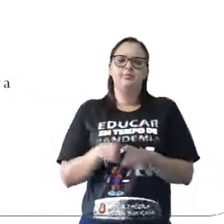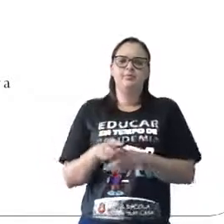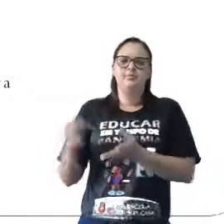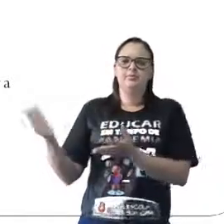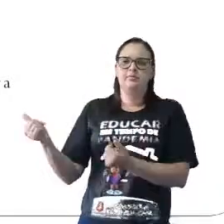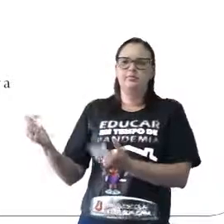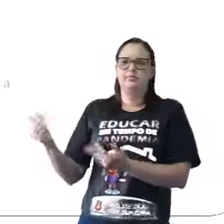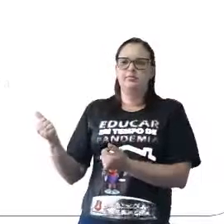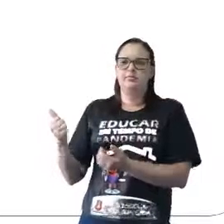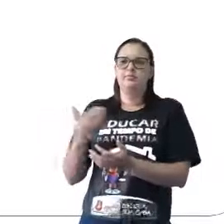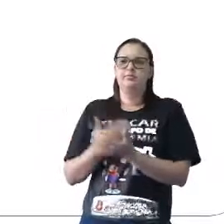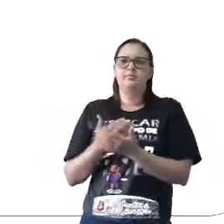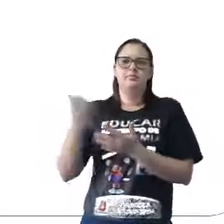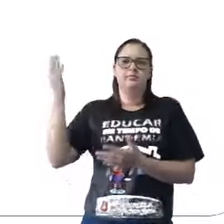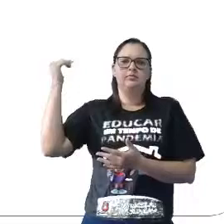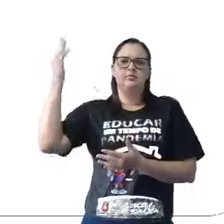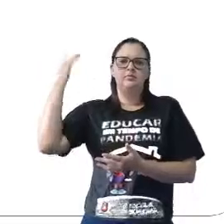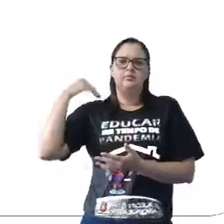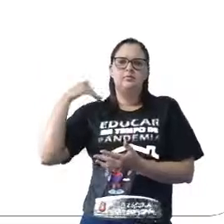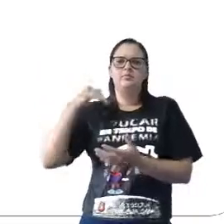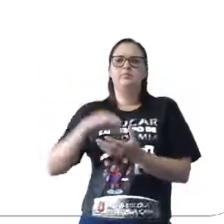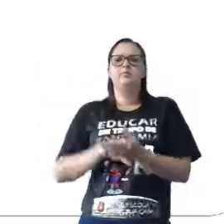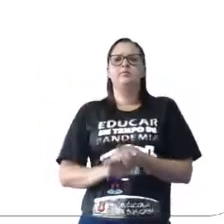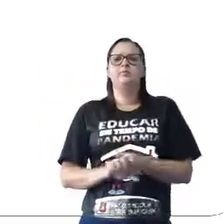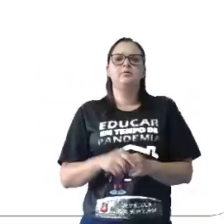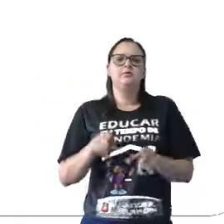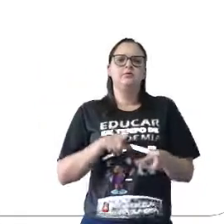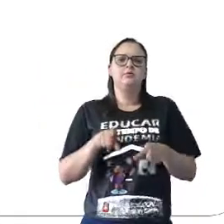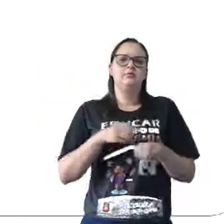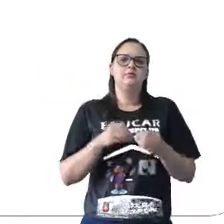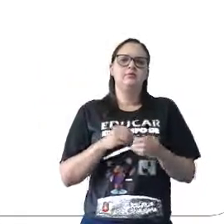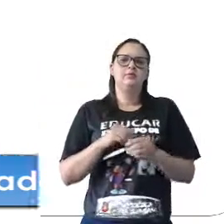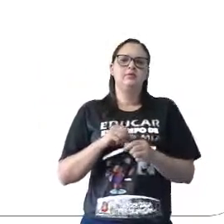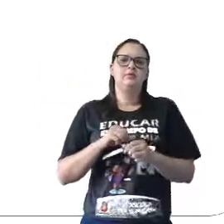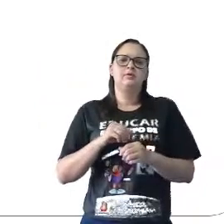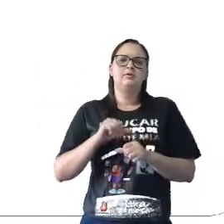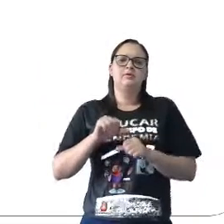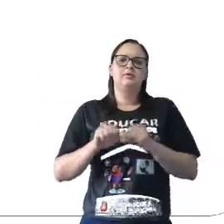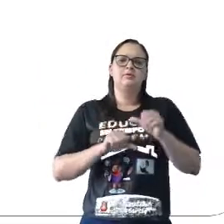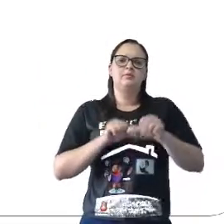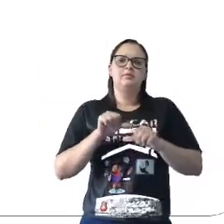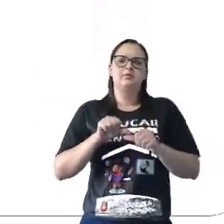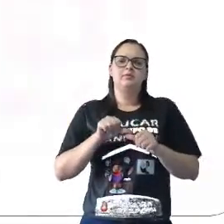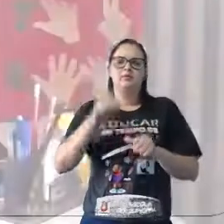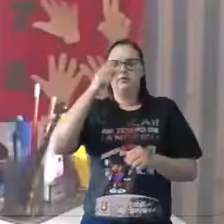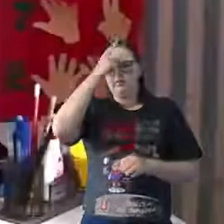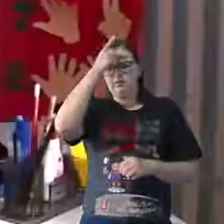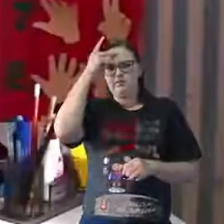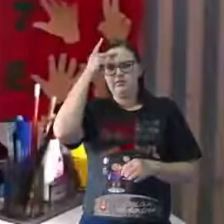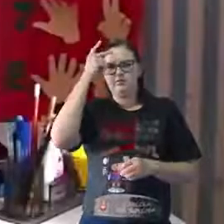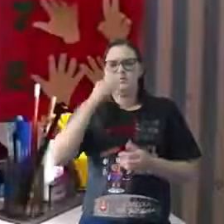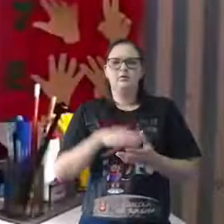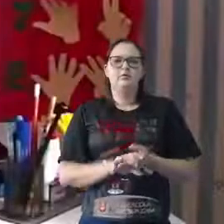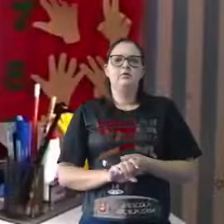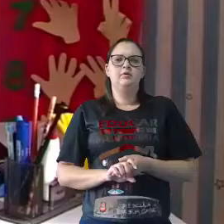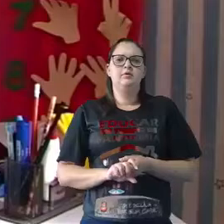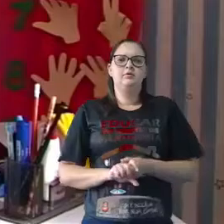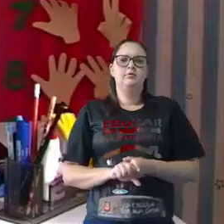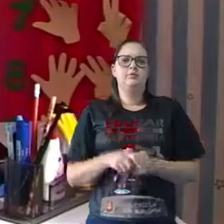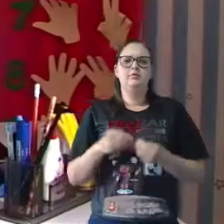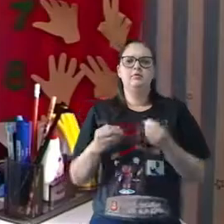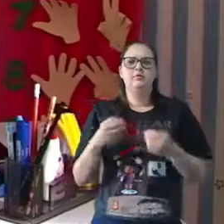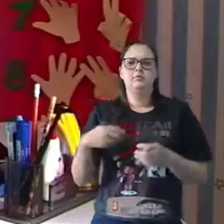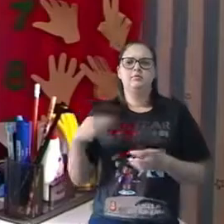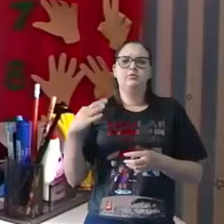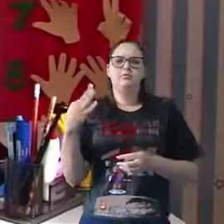que a reprodução humana, assim como todo o funcionamento do nosso corpo, ela depende da ação dos